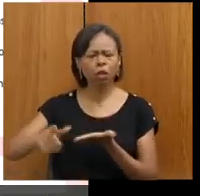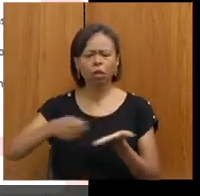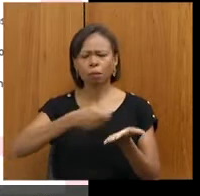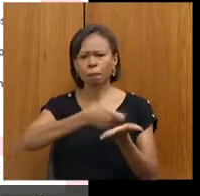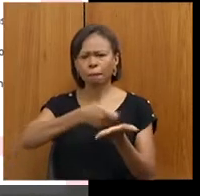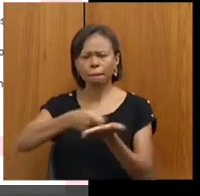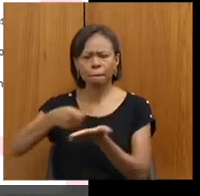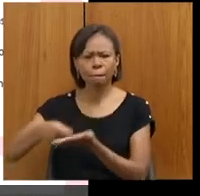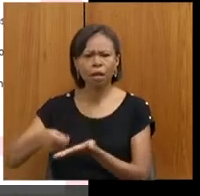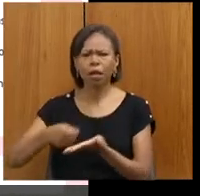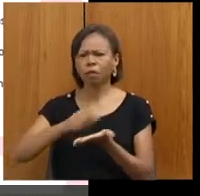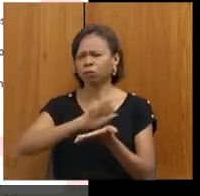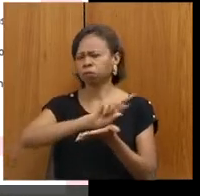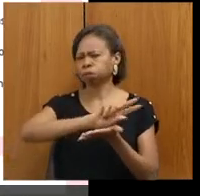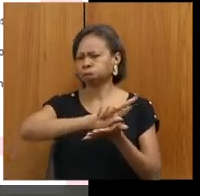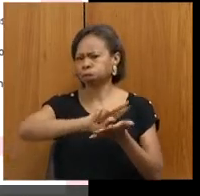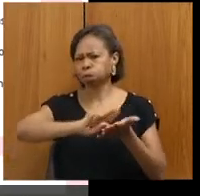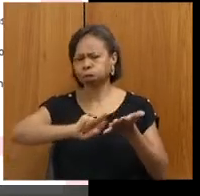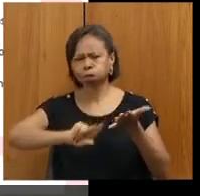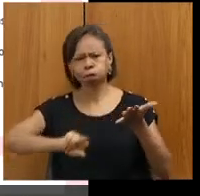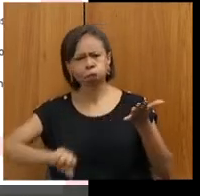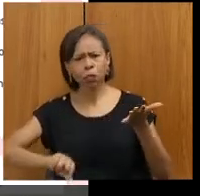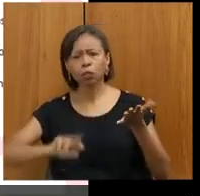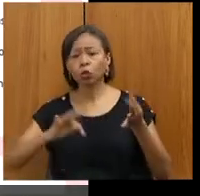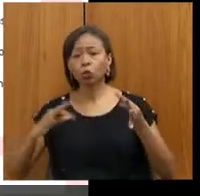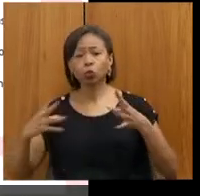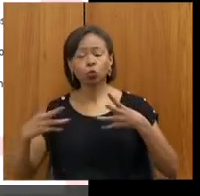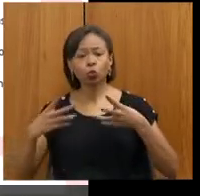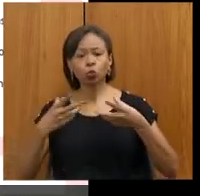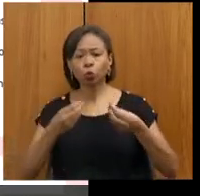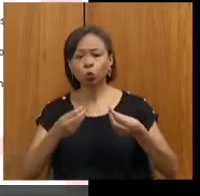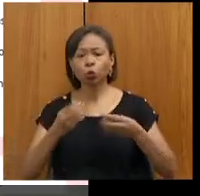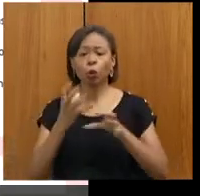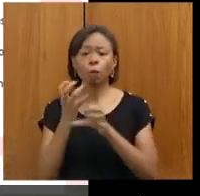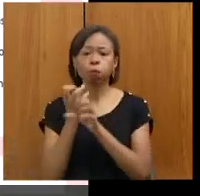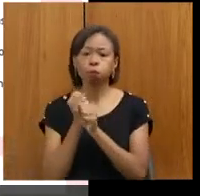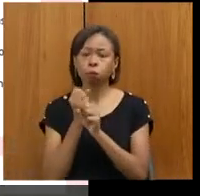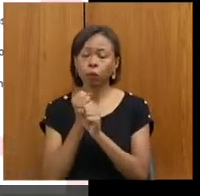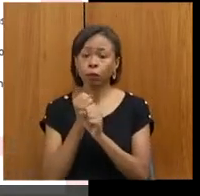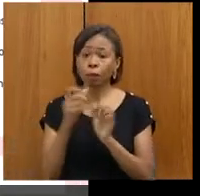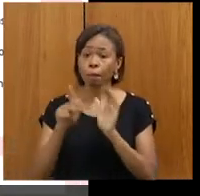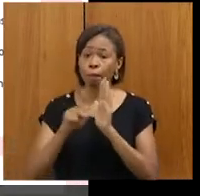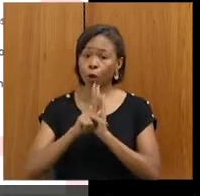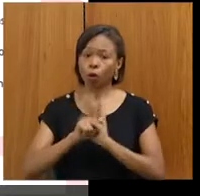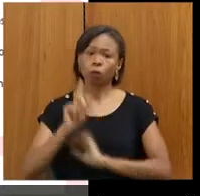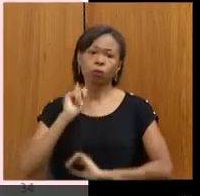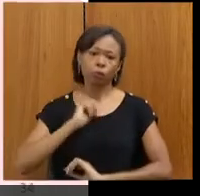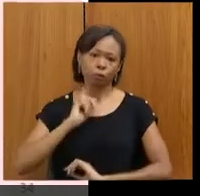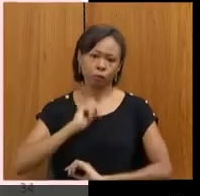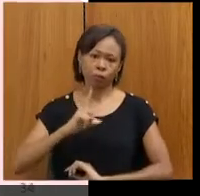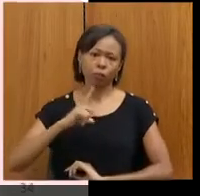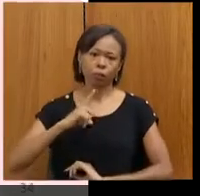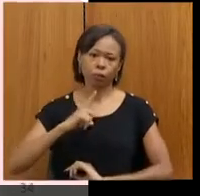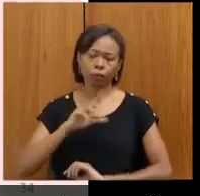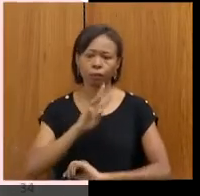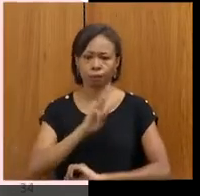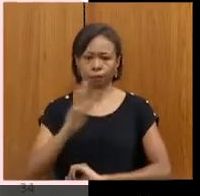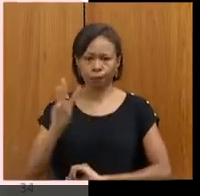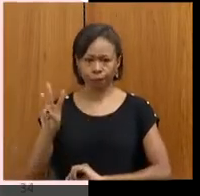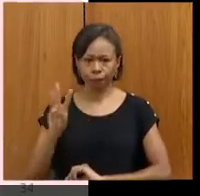os pagamentos enfim todos os desdobramentos das contas contábeis do Estado de Minas Gerais próximo por favor